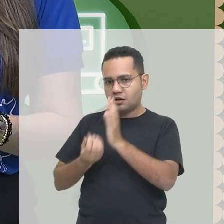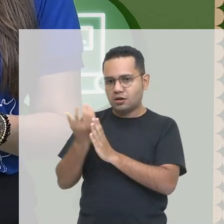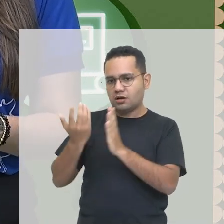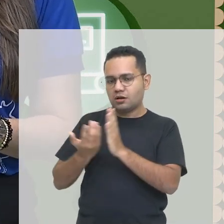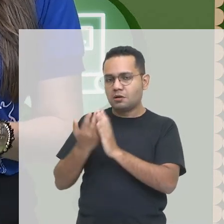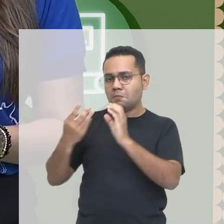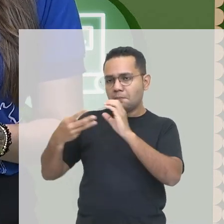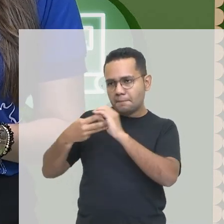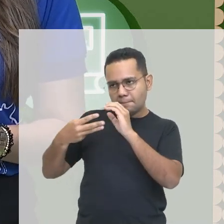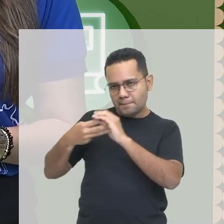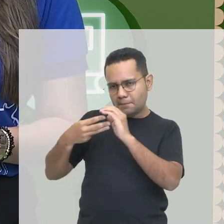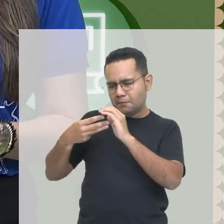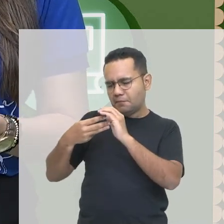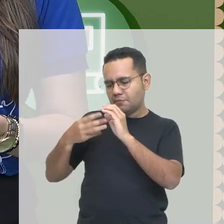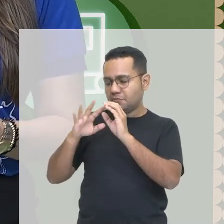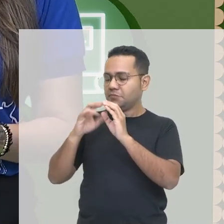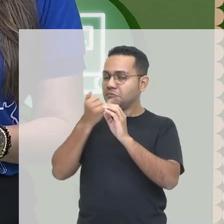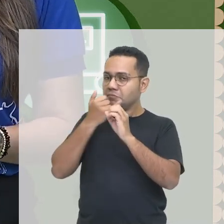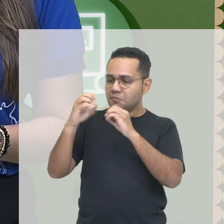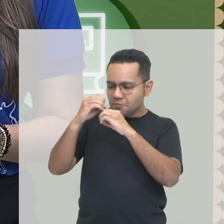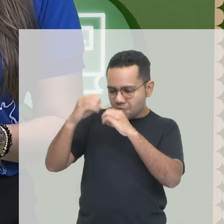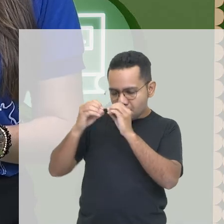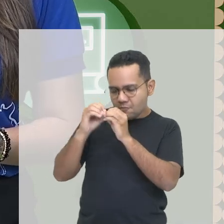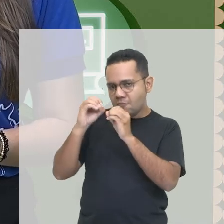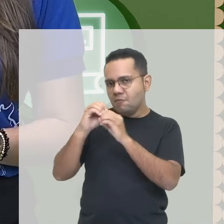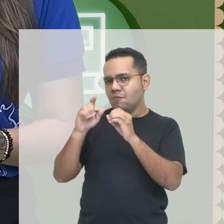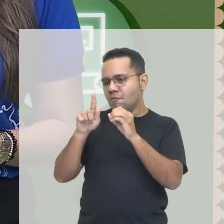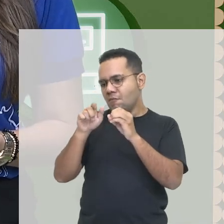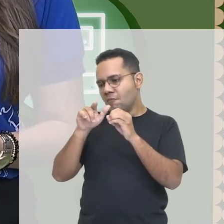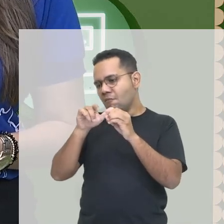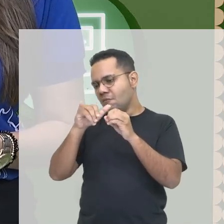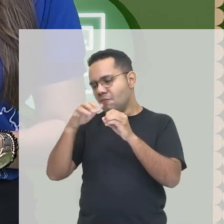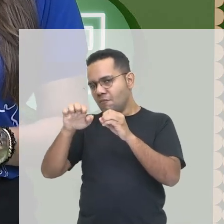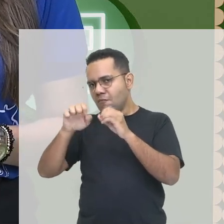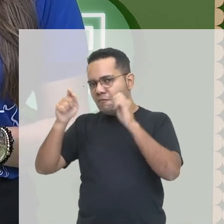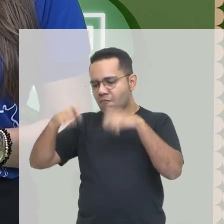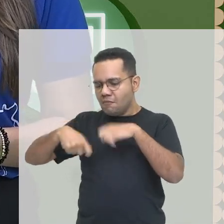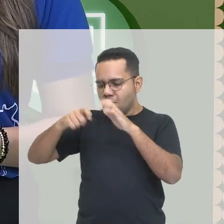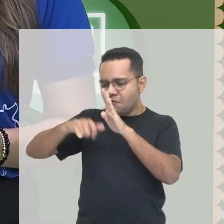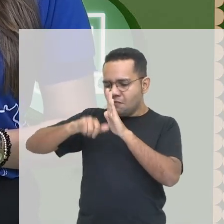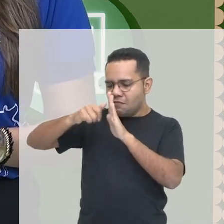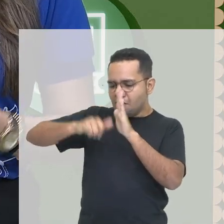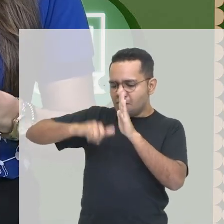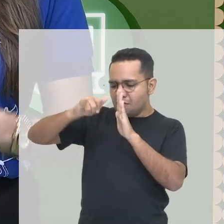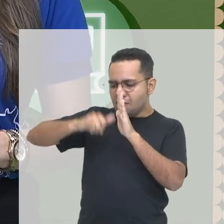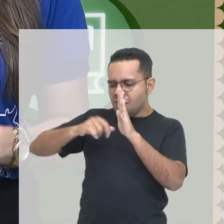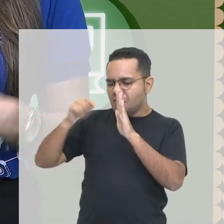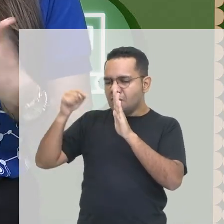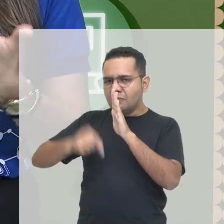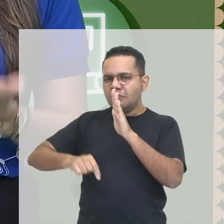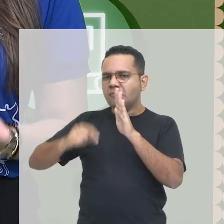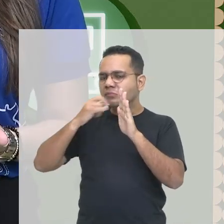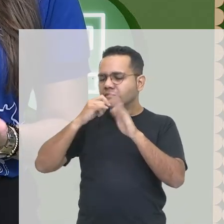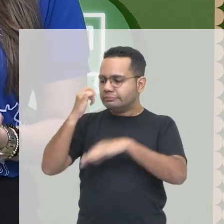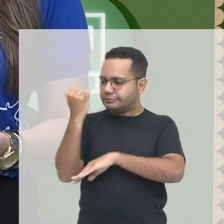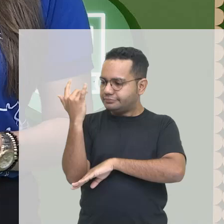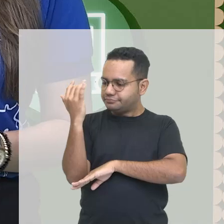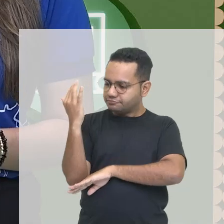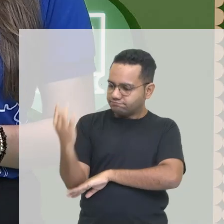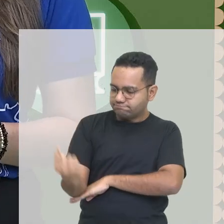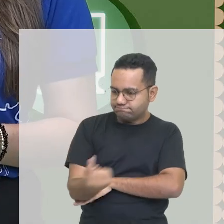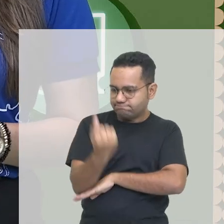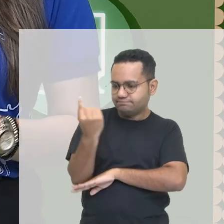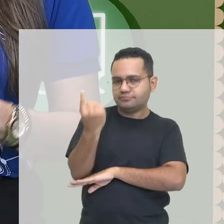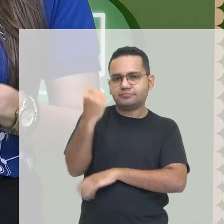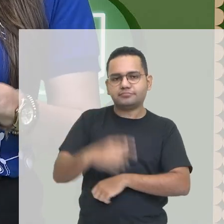é a molécula orgânica, que vai dar energia necessária para que essa árvore consiga crescer,